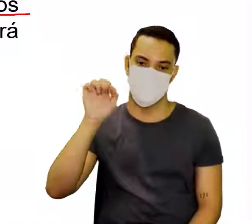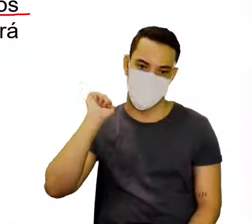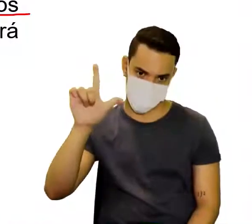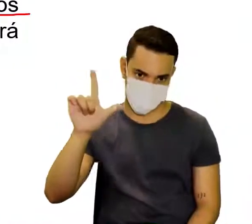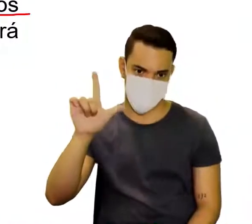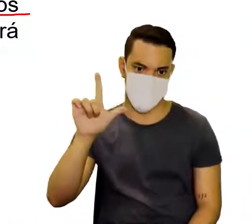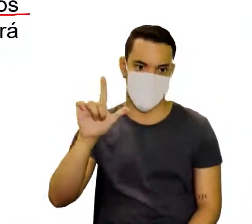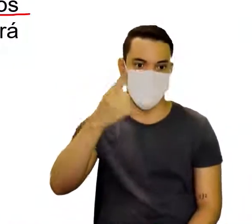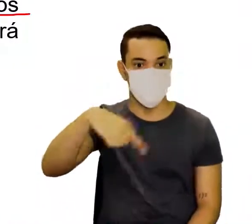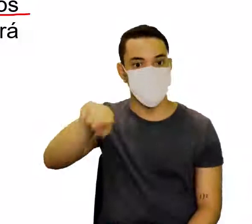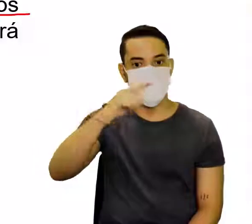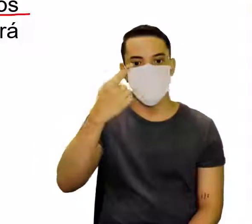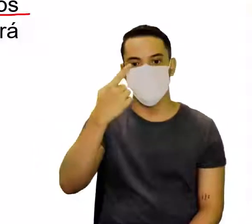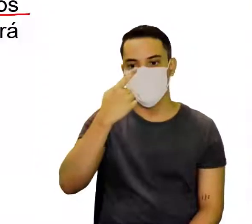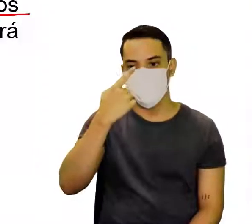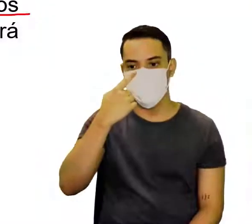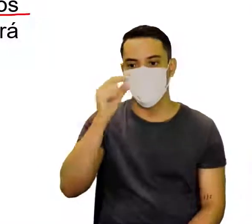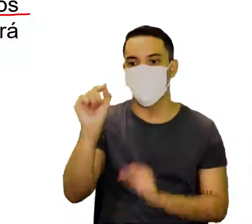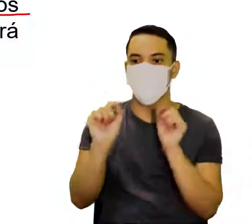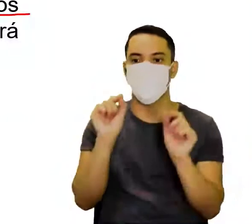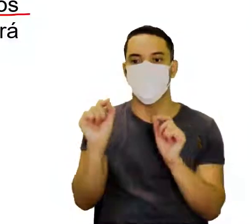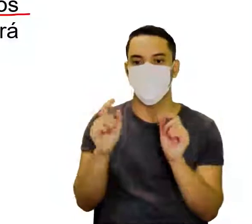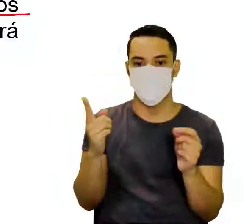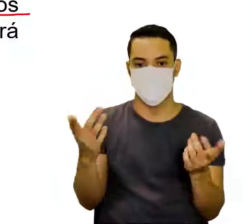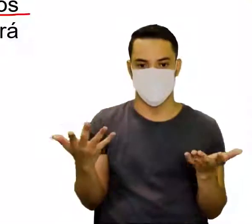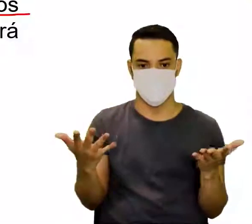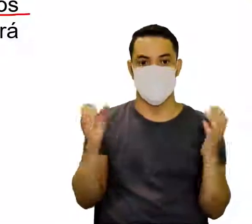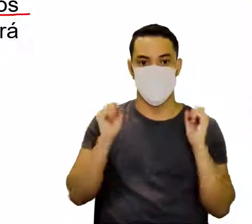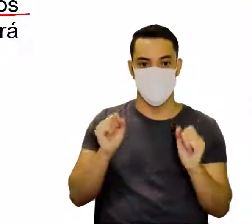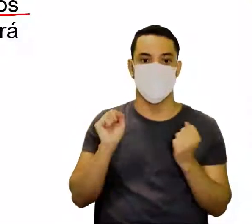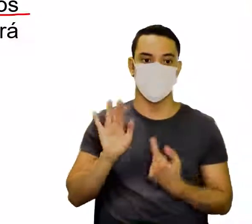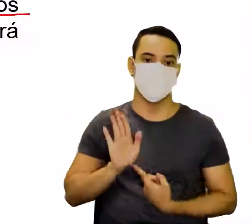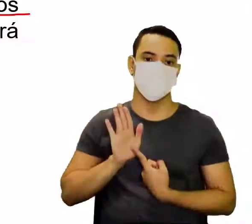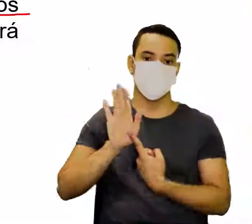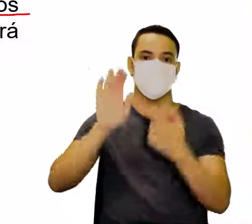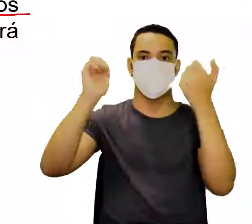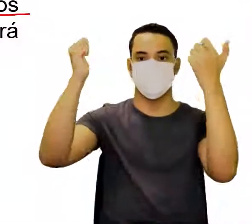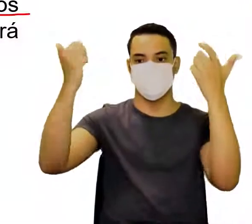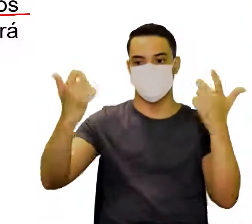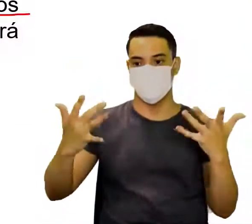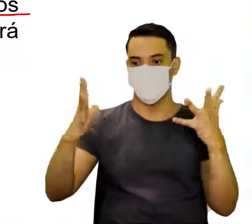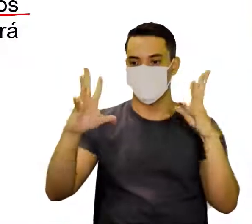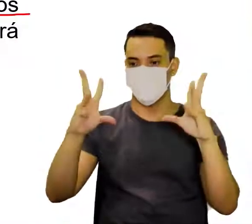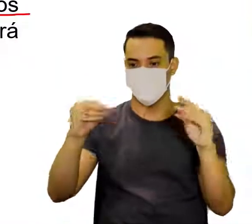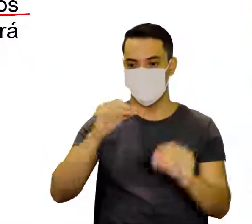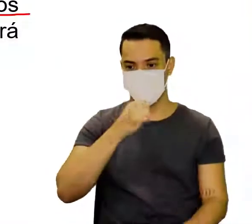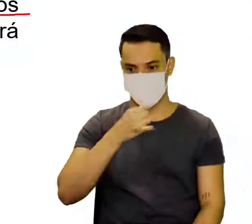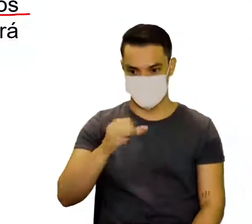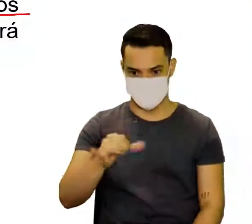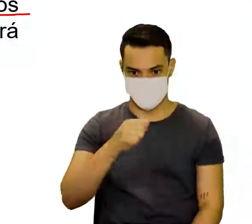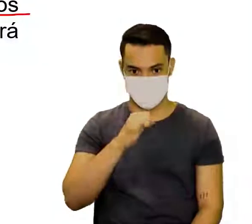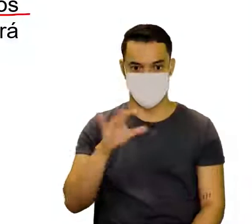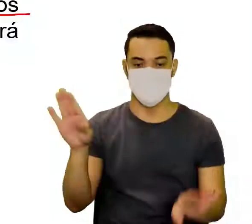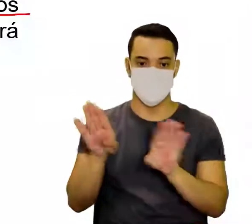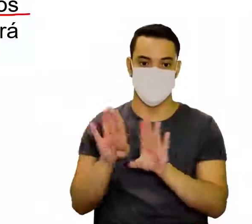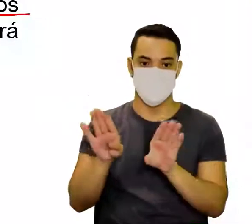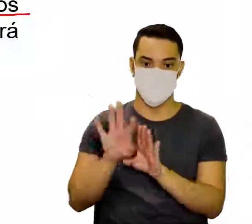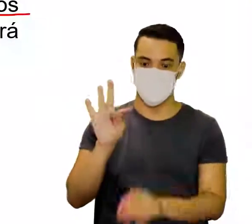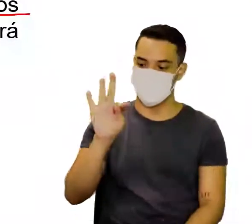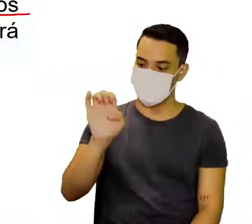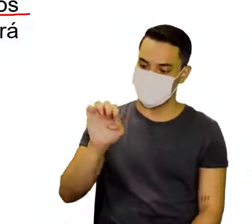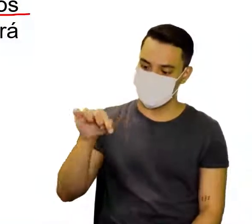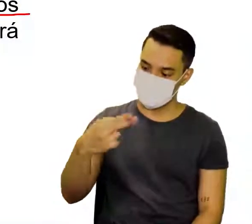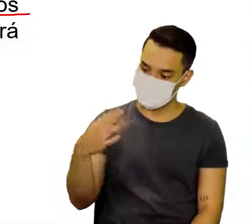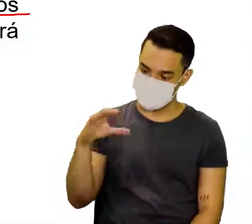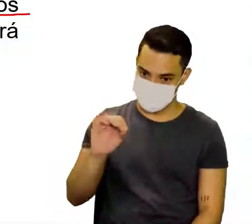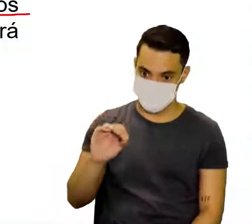ó, eu posso fornecer aqui a carga elétrica, toda a energia que atravessa, ok? E essa tensão aqui é